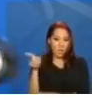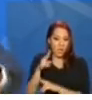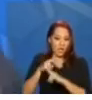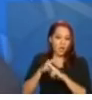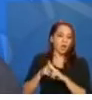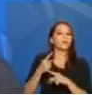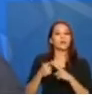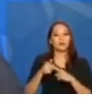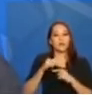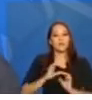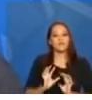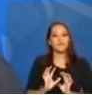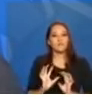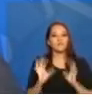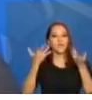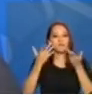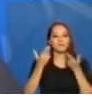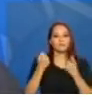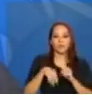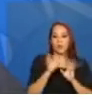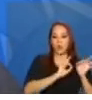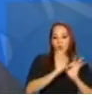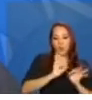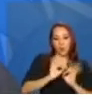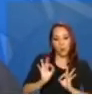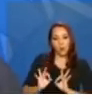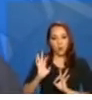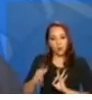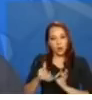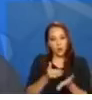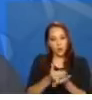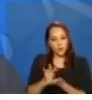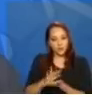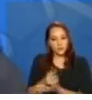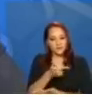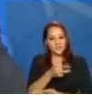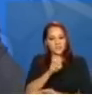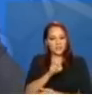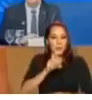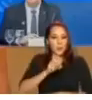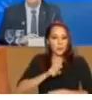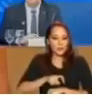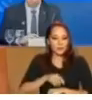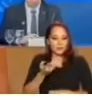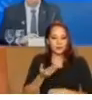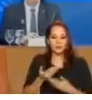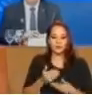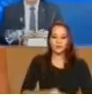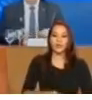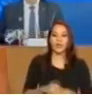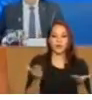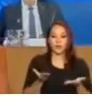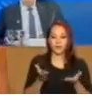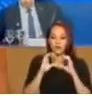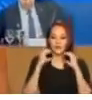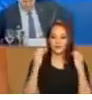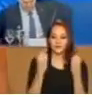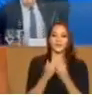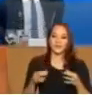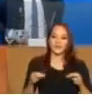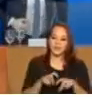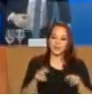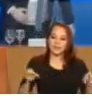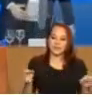tem um evento que eles têm que montar e começa daqui 25 minutos, tá bom? Obrigado. Está encerrada. Obrigado. Essa